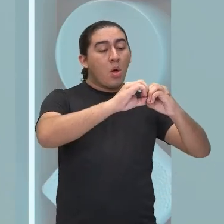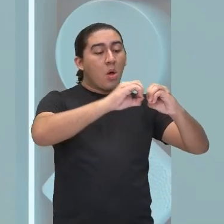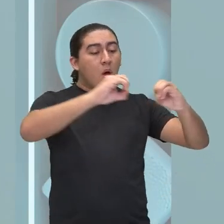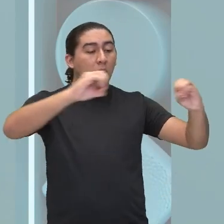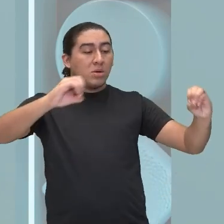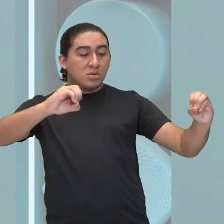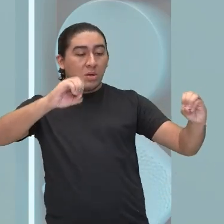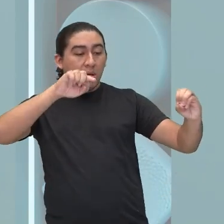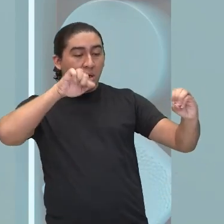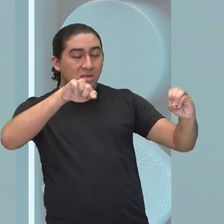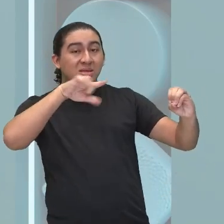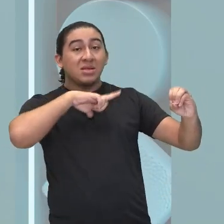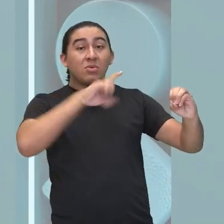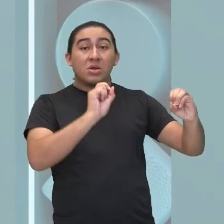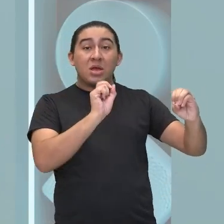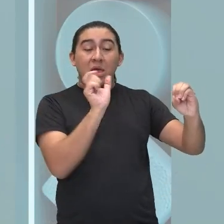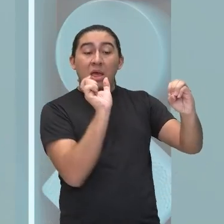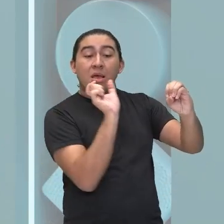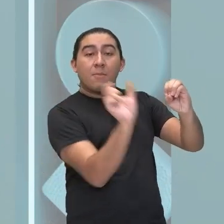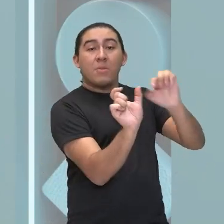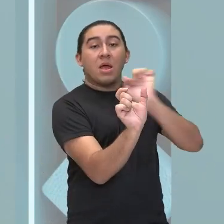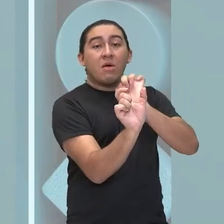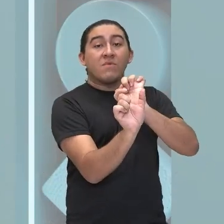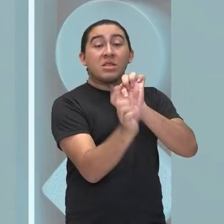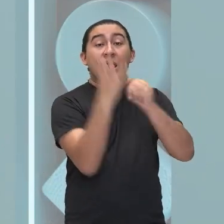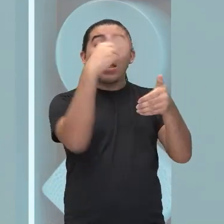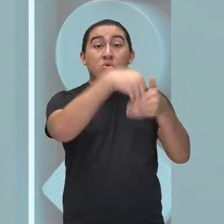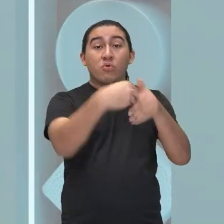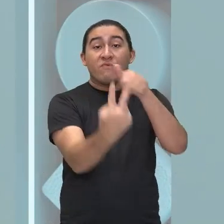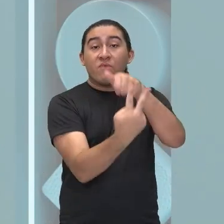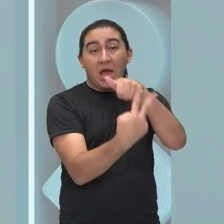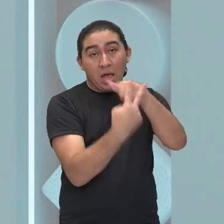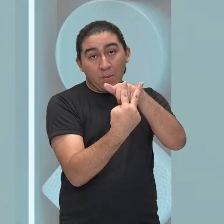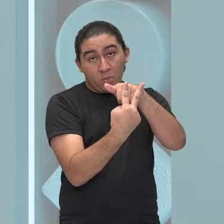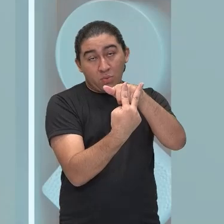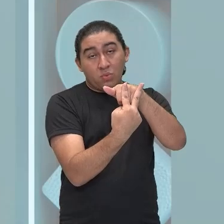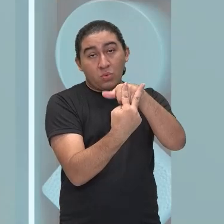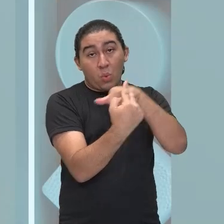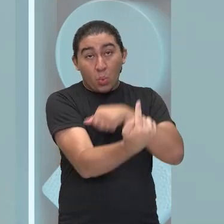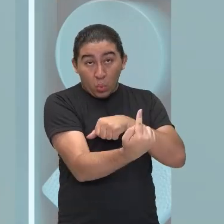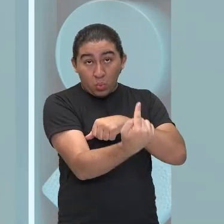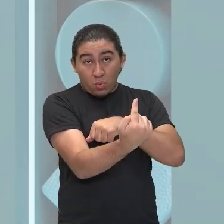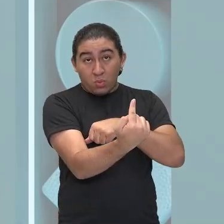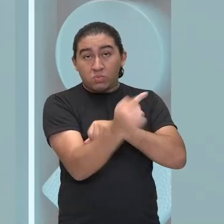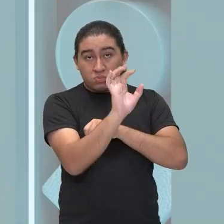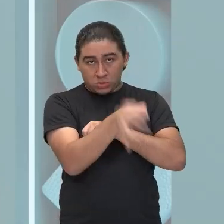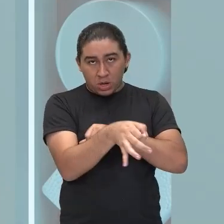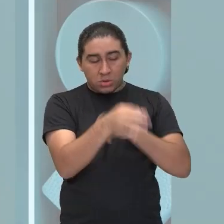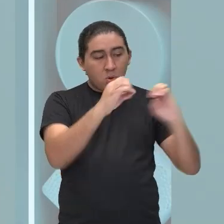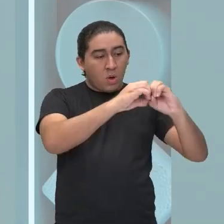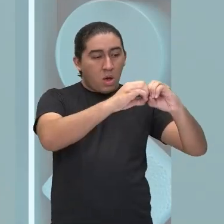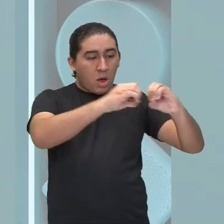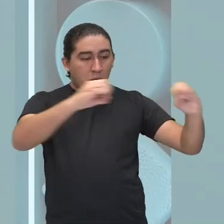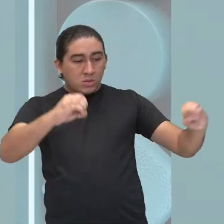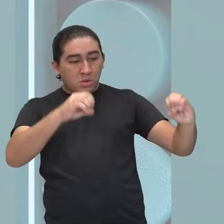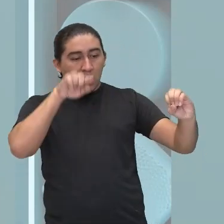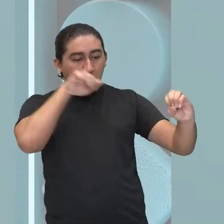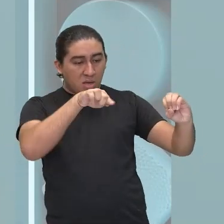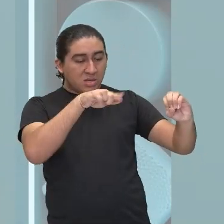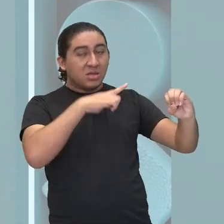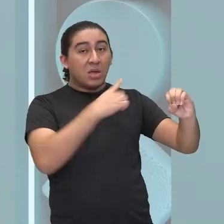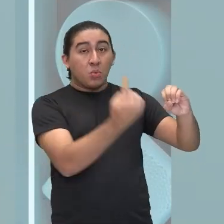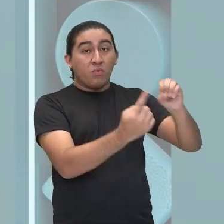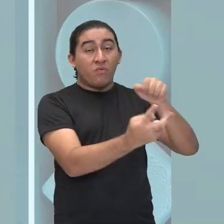enunciado que tem um verbo, não é? Então, nesses períodos que vamos observar aqui, vamos ter duas orações